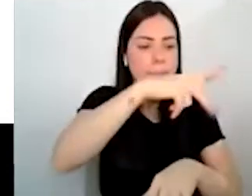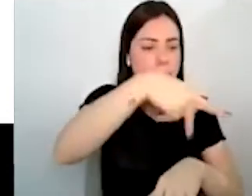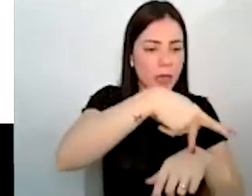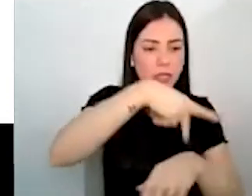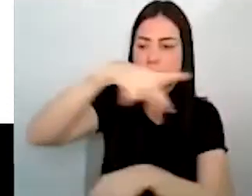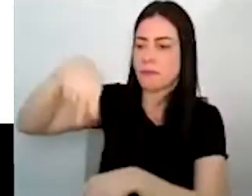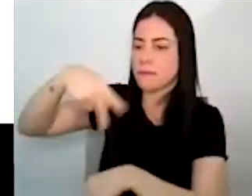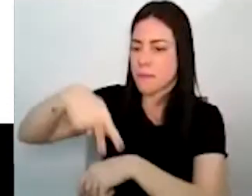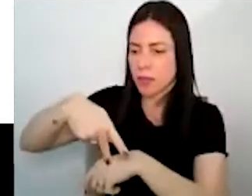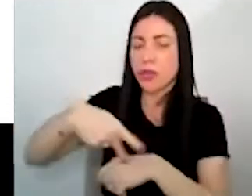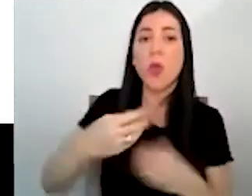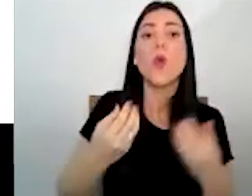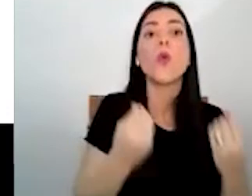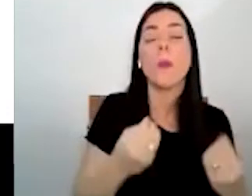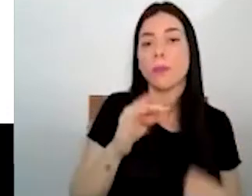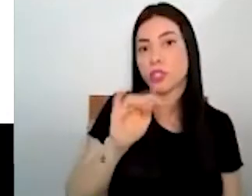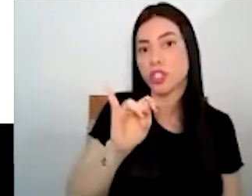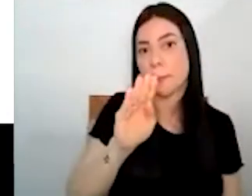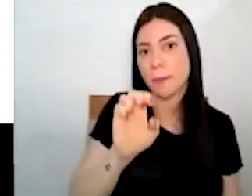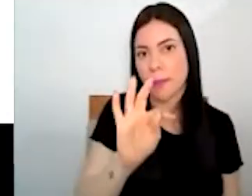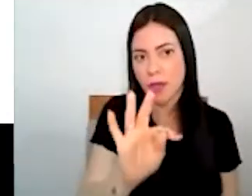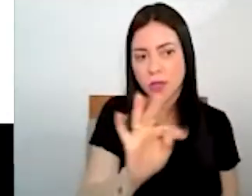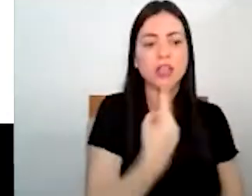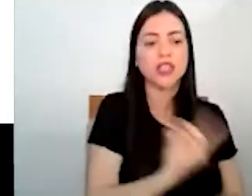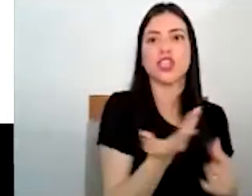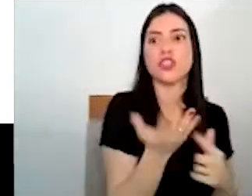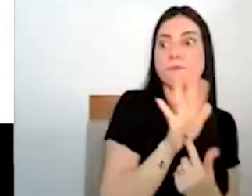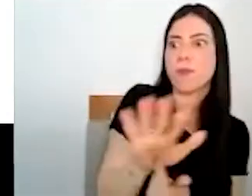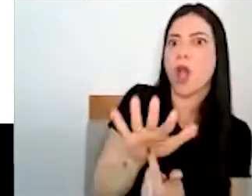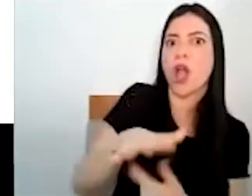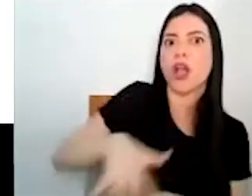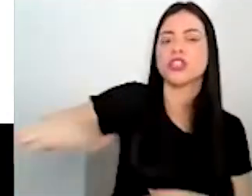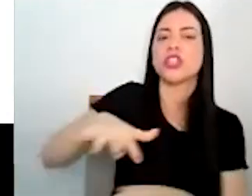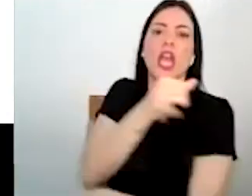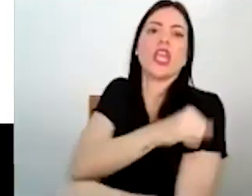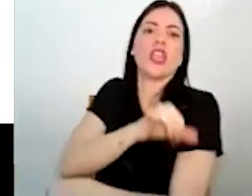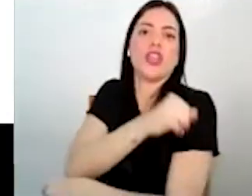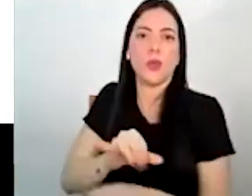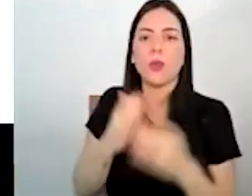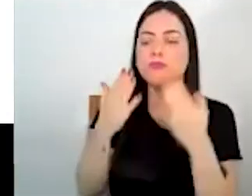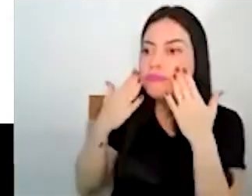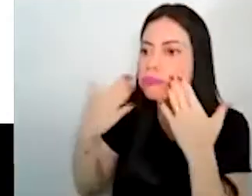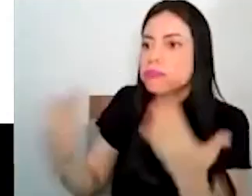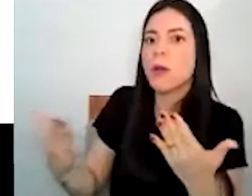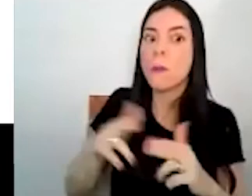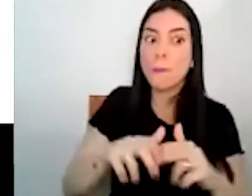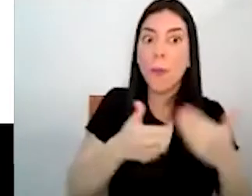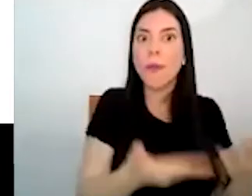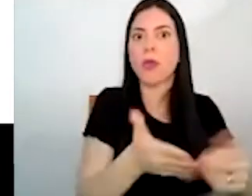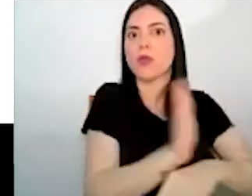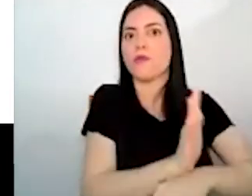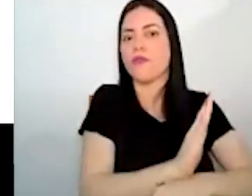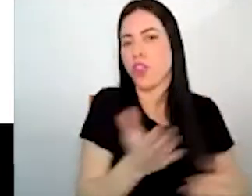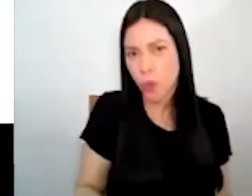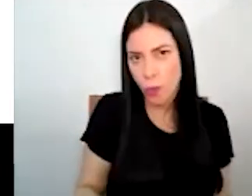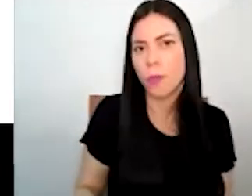que a gente leva o Tibete para o Rio de Janeiro e apresenta dentro ali, a partir daqueles filmes. E entender que